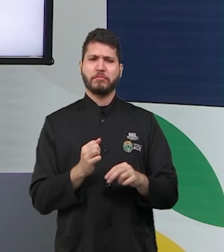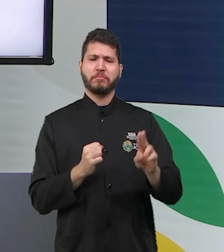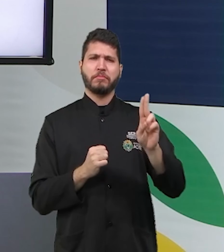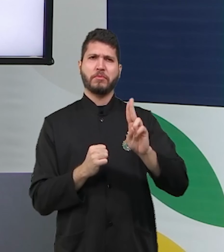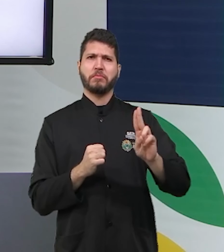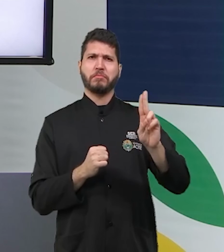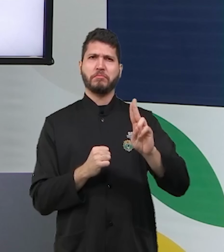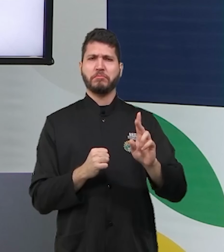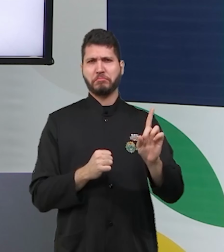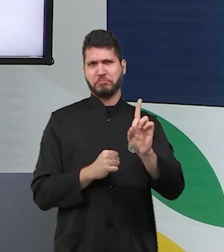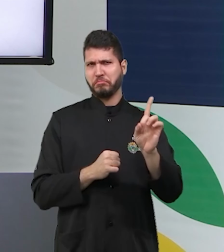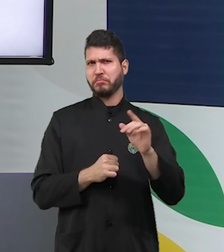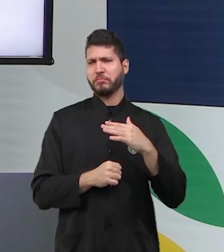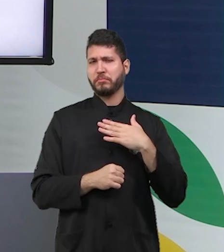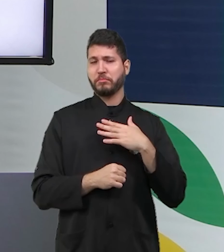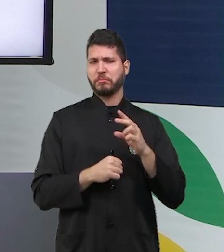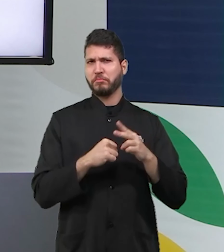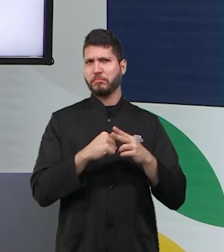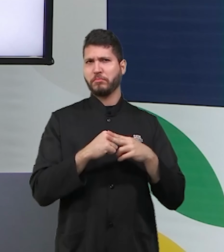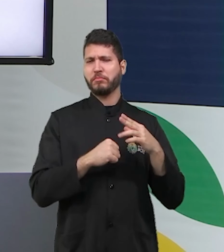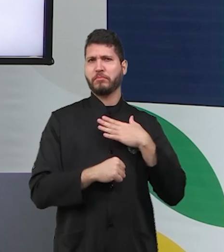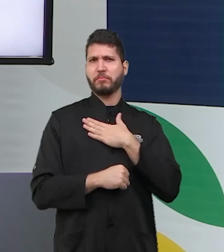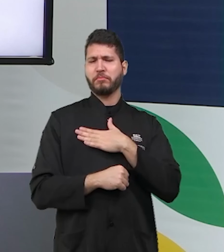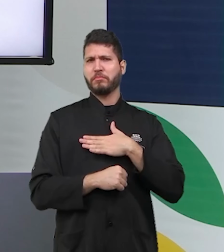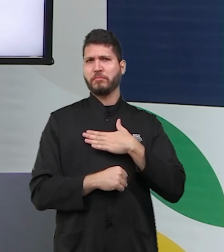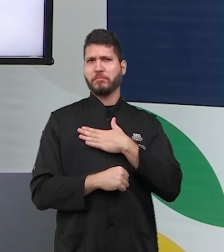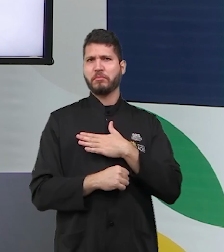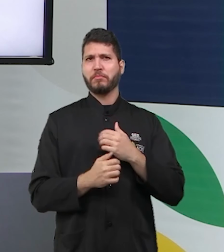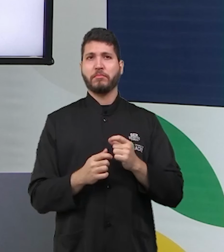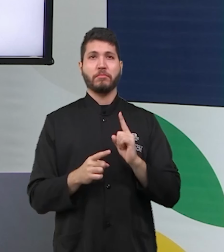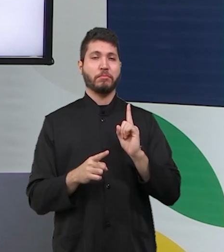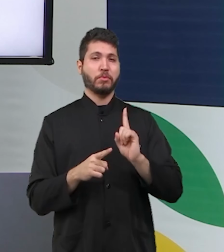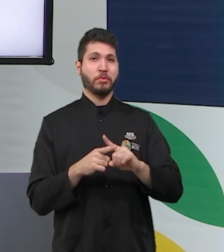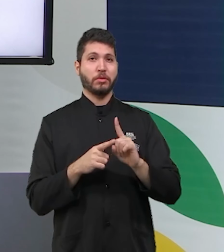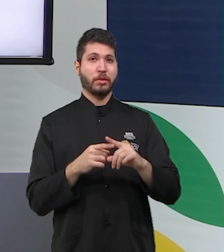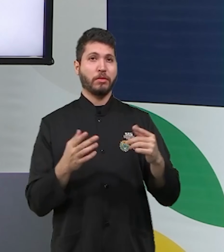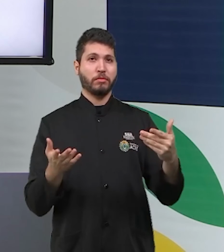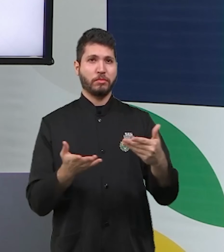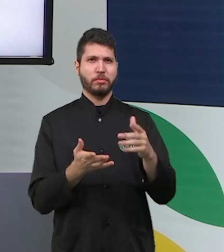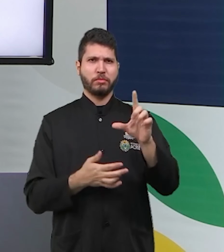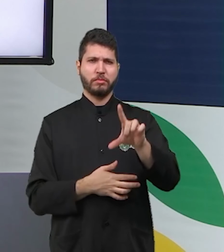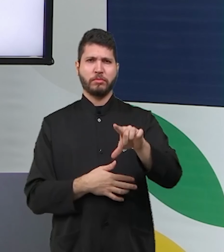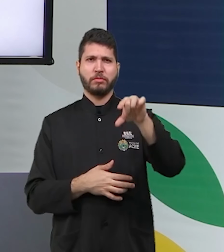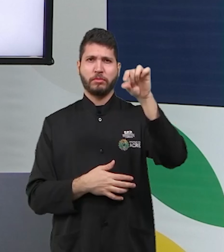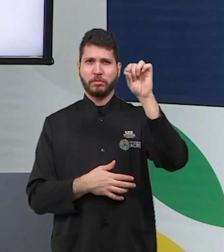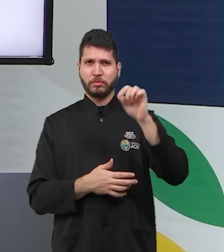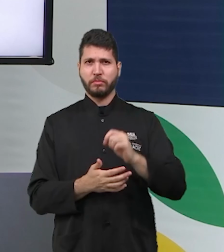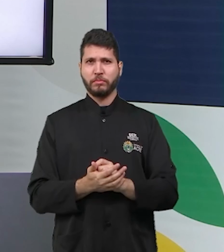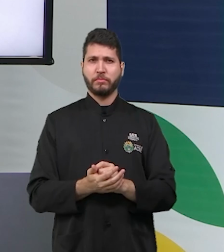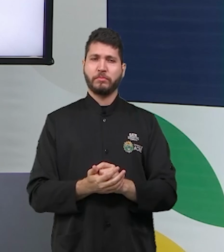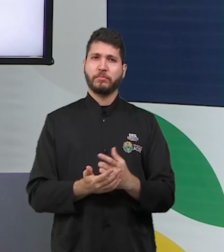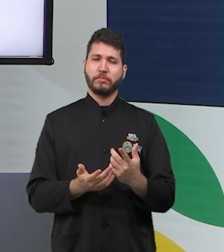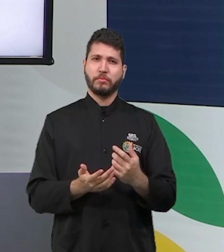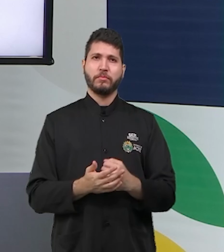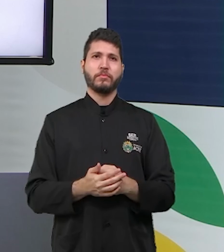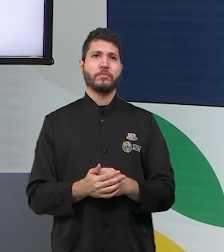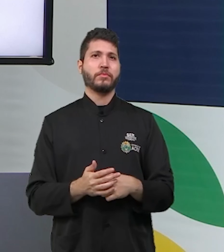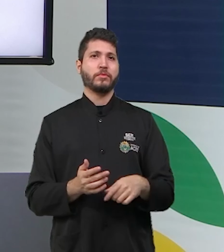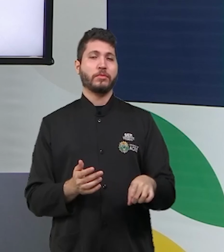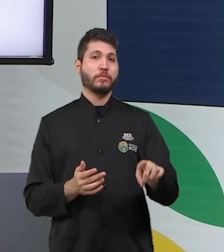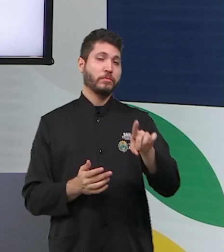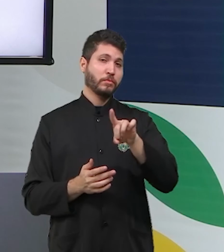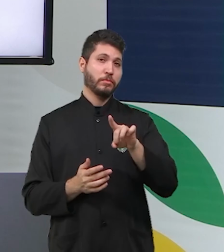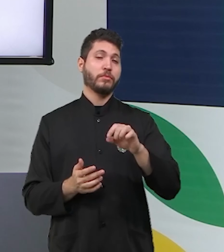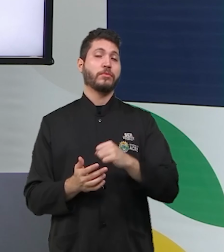quê? Porque agora nós estamos falando de uma preferência. Ou seja, eu te dei duas opções e você me disse qual